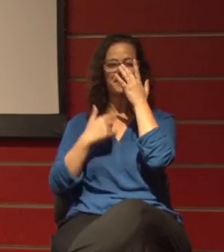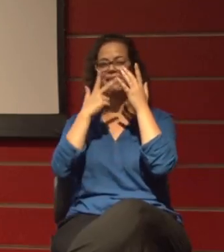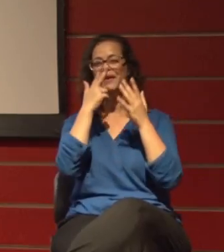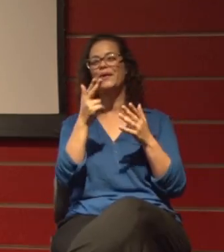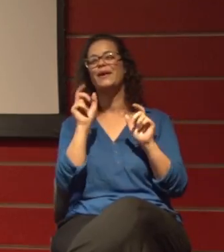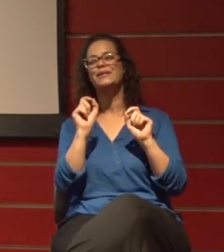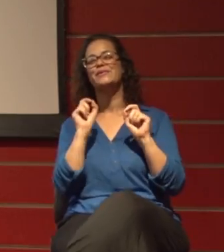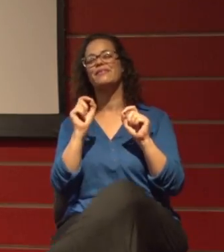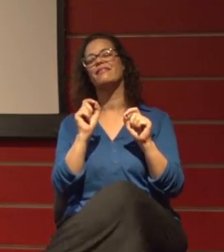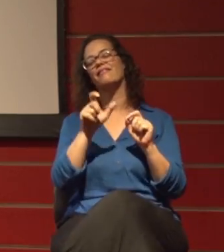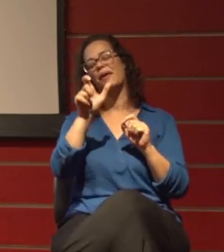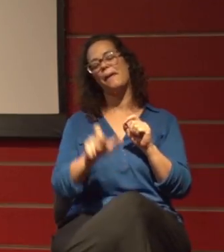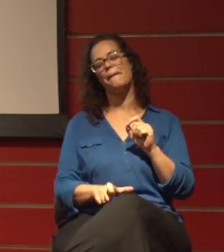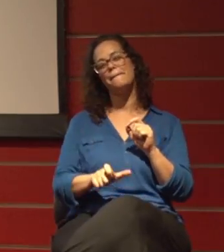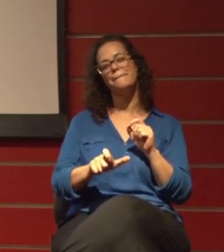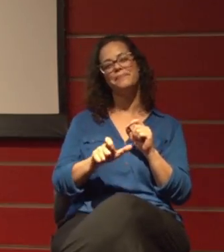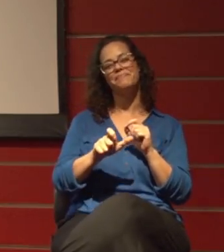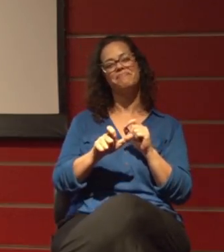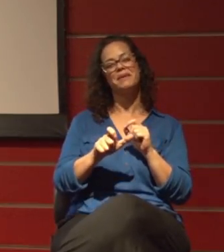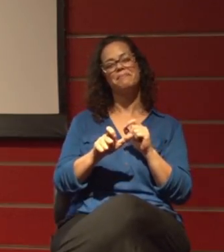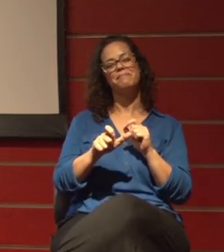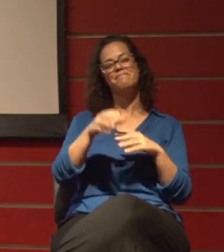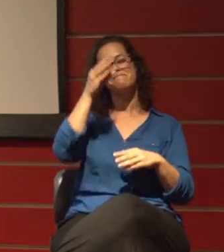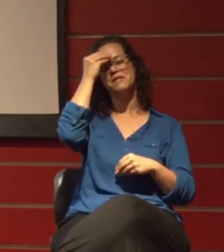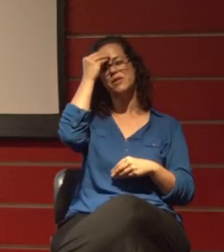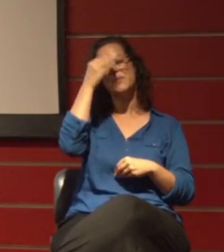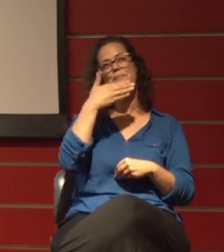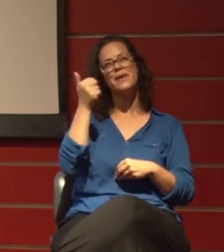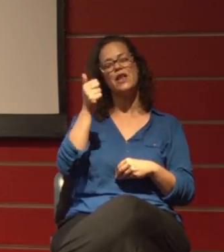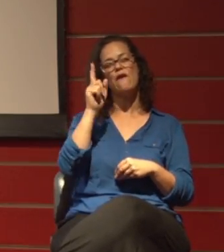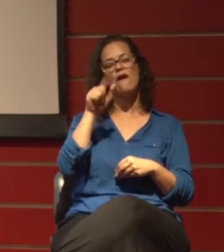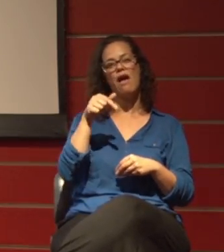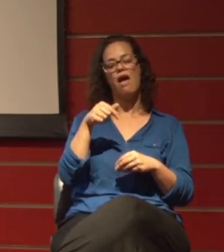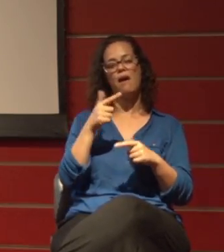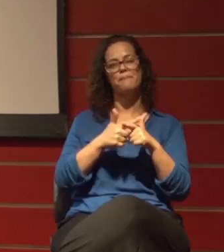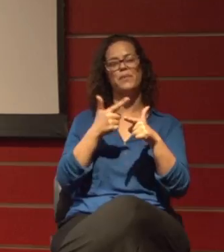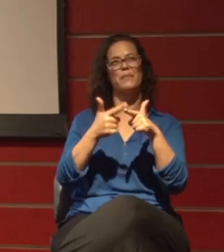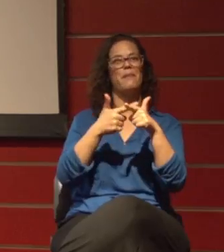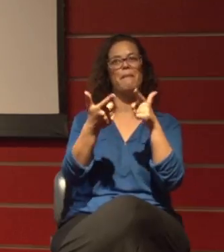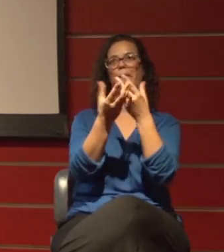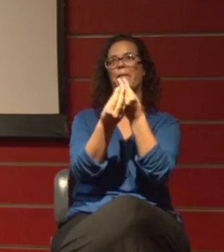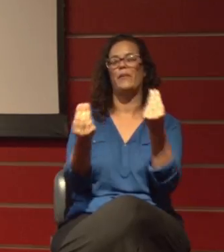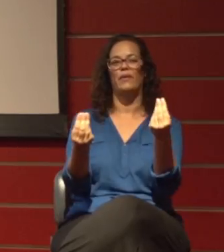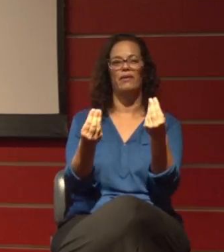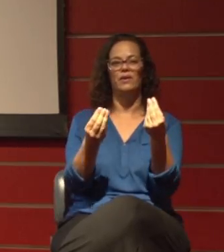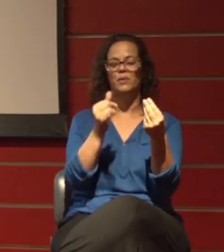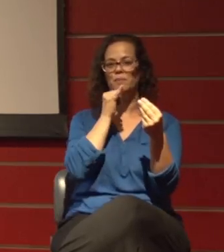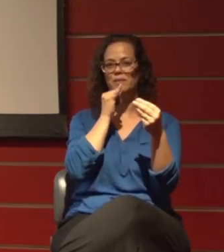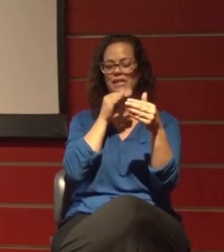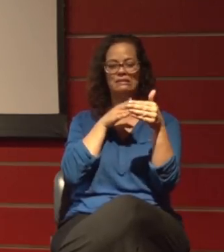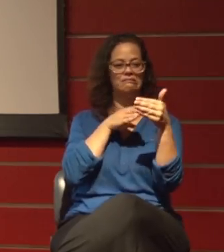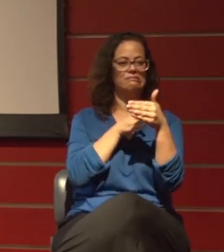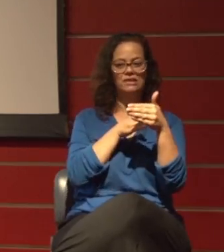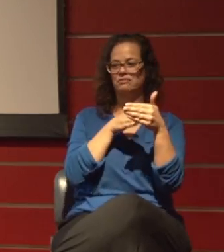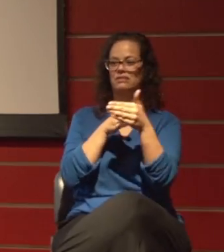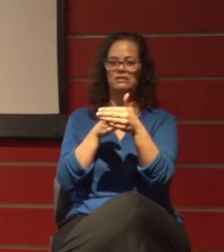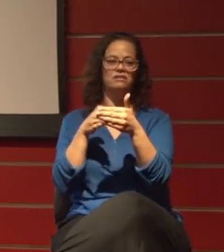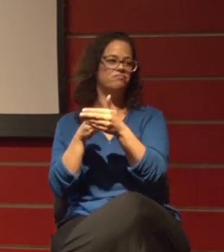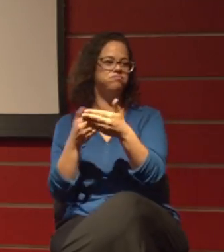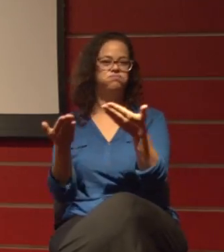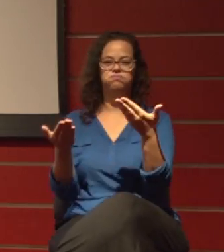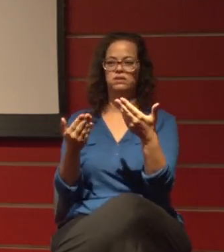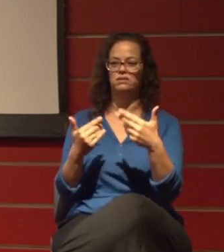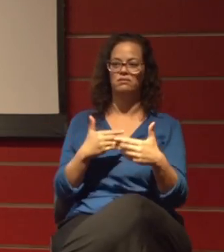personagem que mais rende é personagem encurralado tá é aquele personagem que não tem saída porque